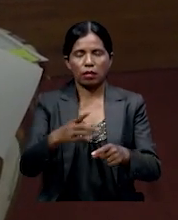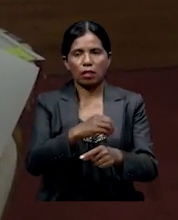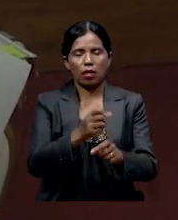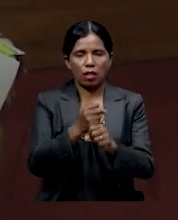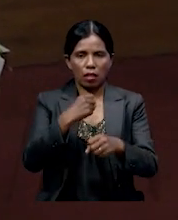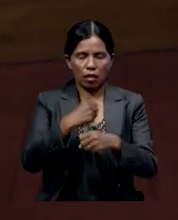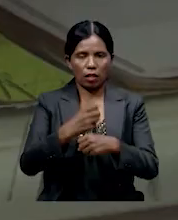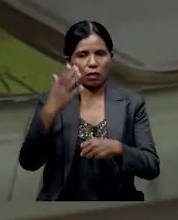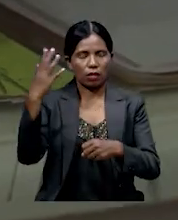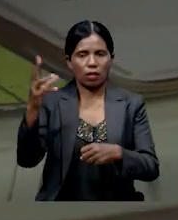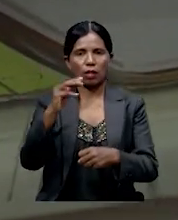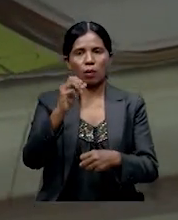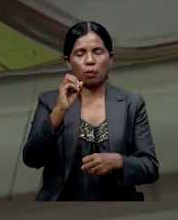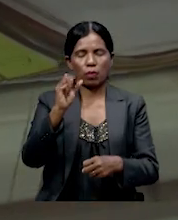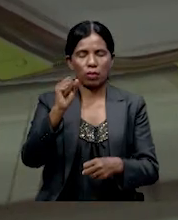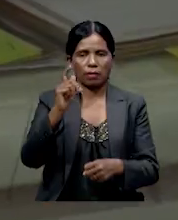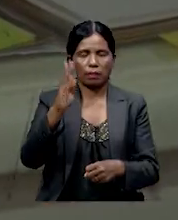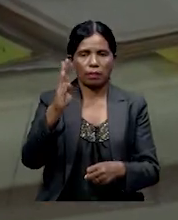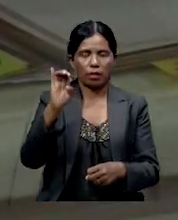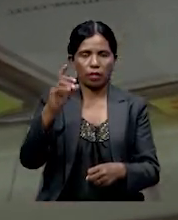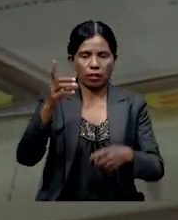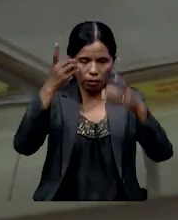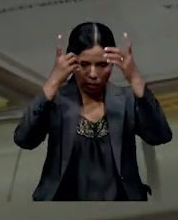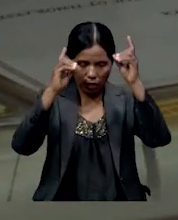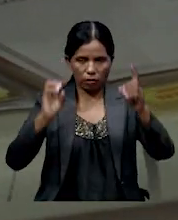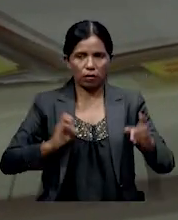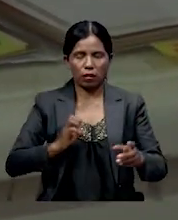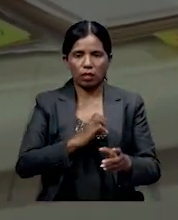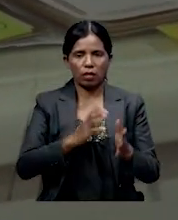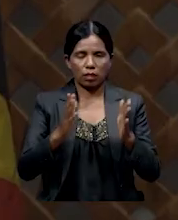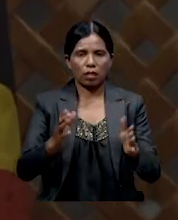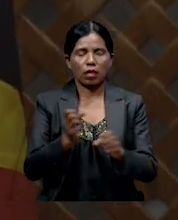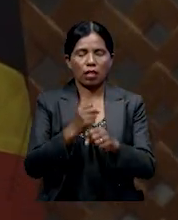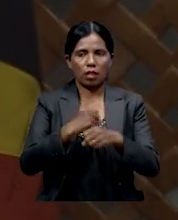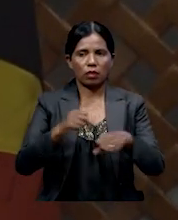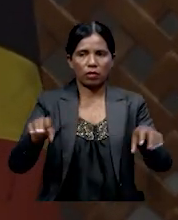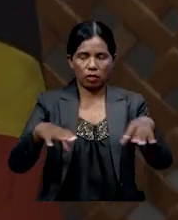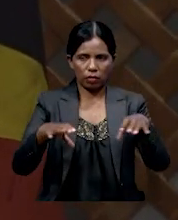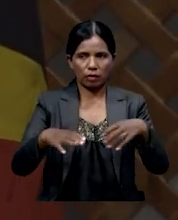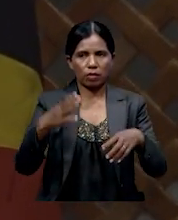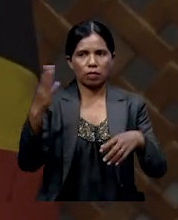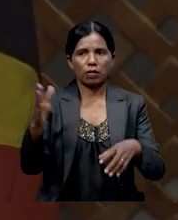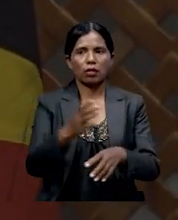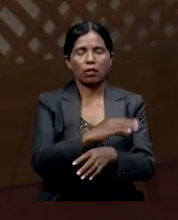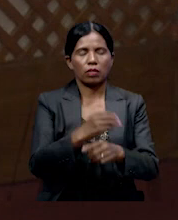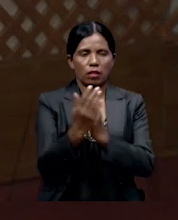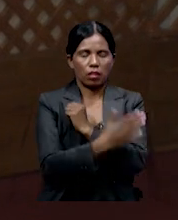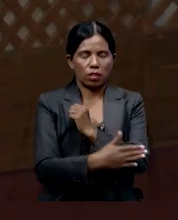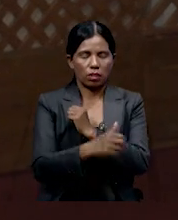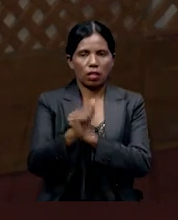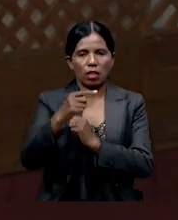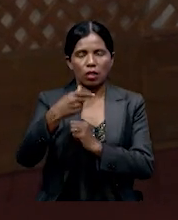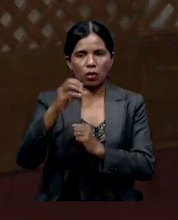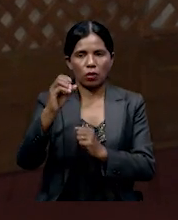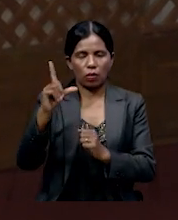diplomata e a Moçambique, mas bem, a decisão do Estado nian né, se halau serviço diplomata nian, cobremos na nação Angola no